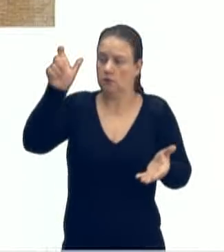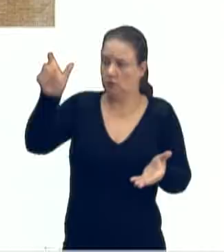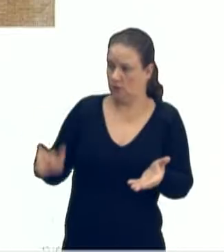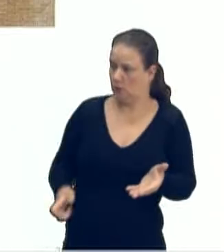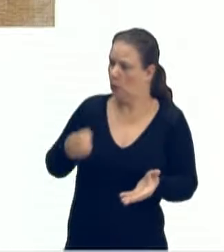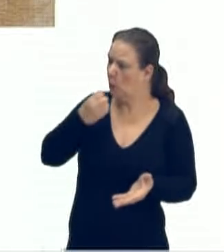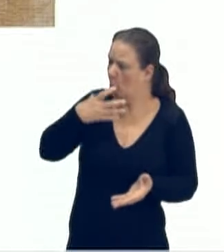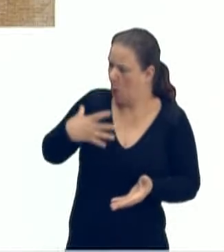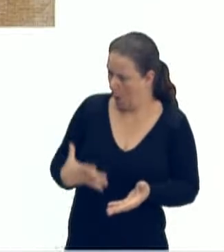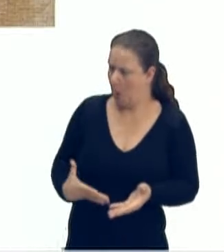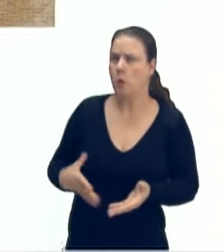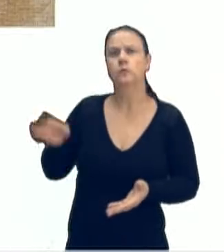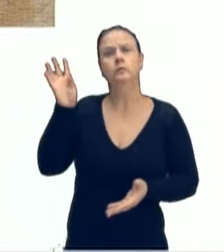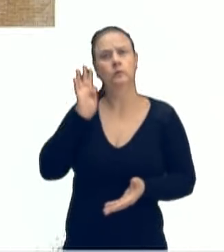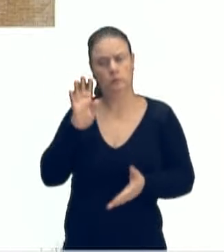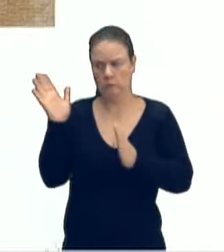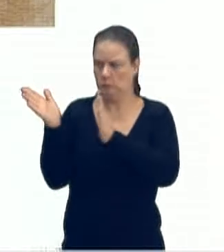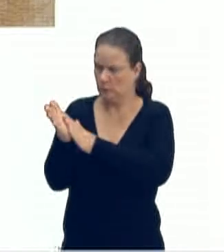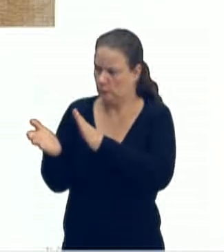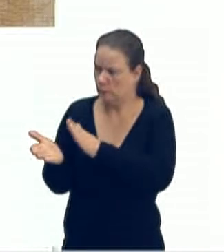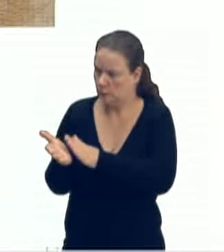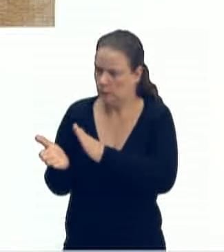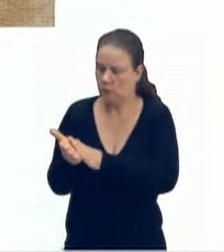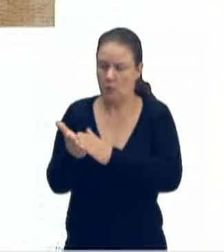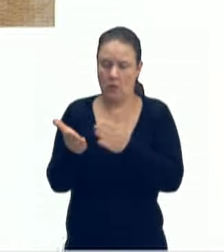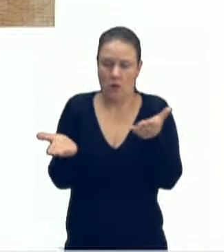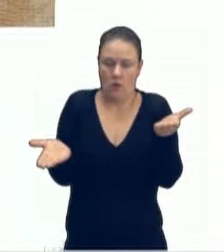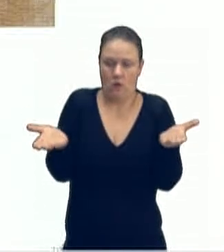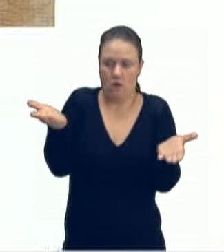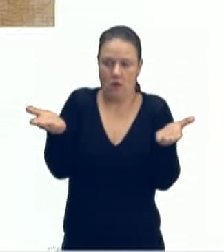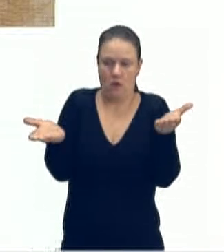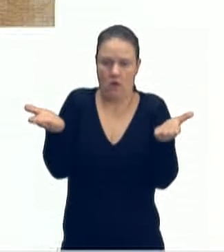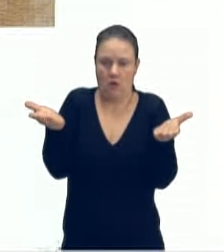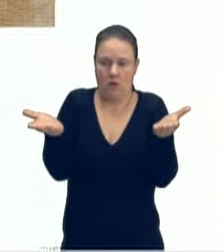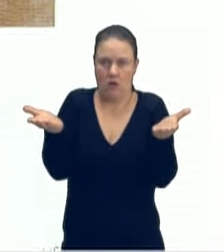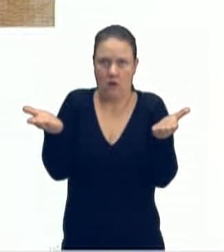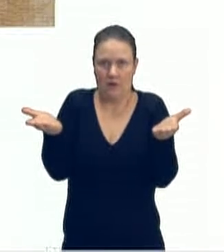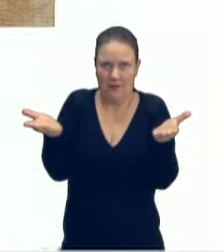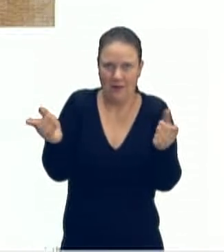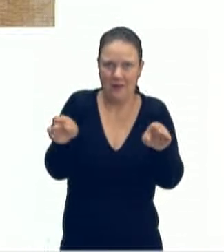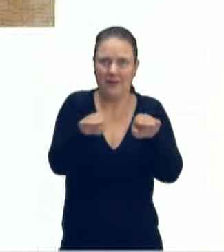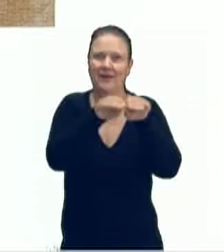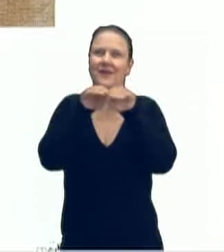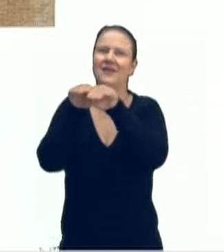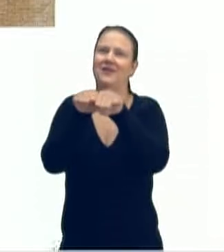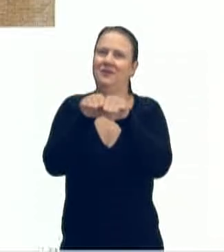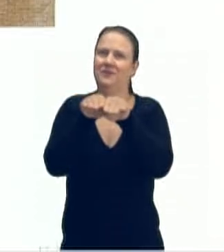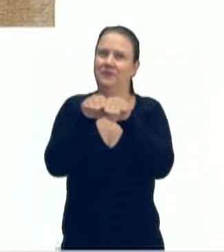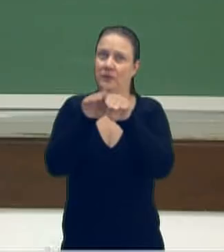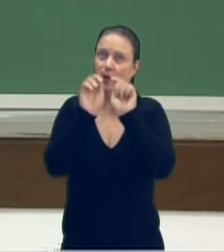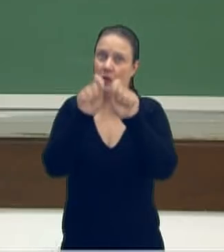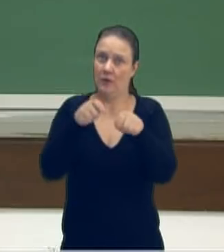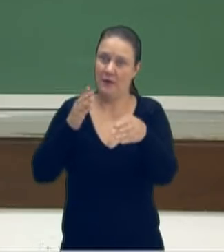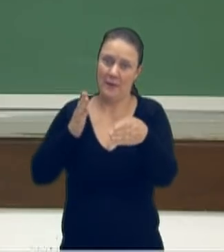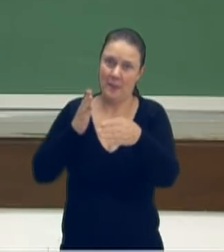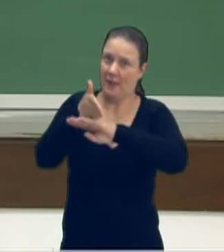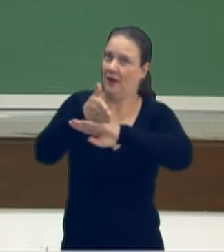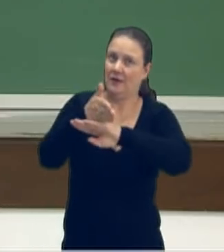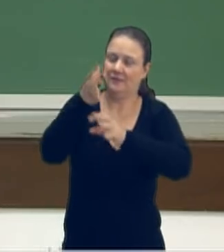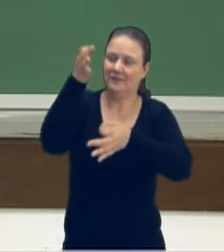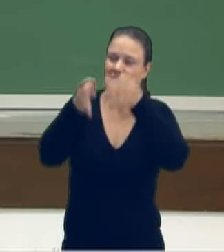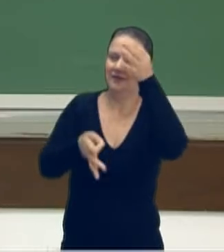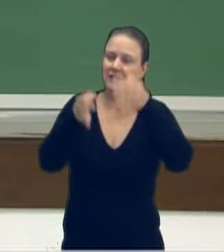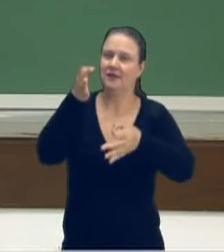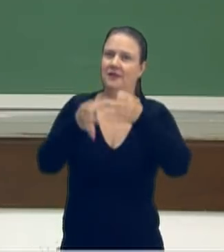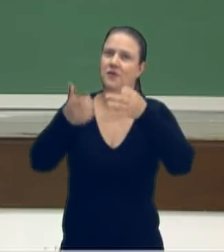pessoa, o coração dele ficaria na mesma linha, ele poderia passar o